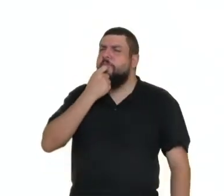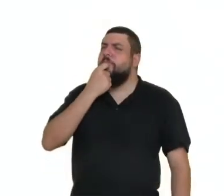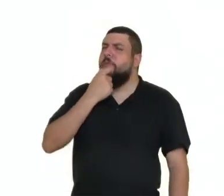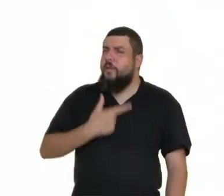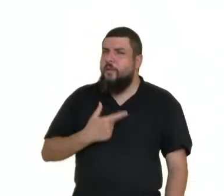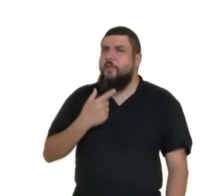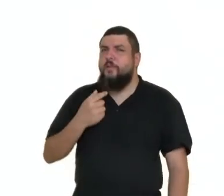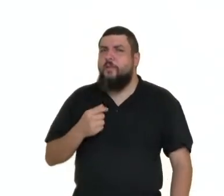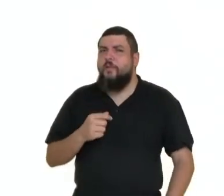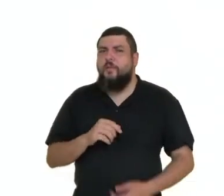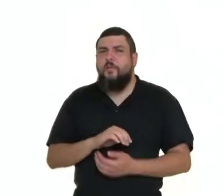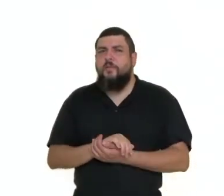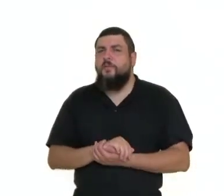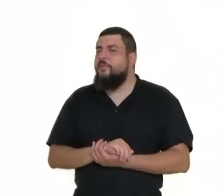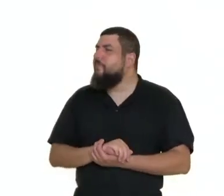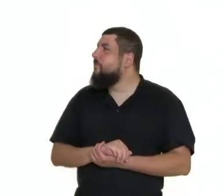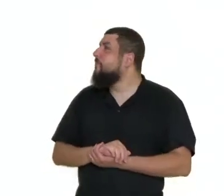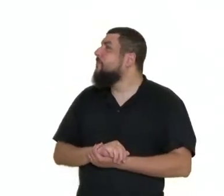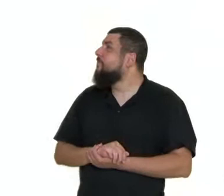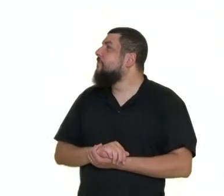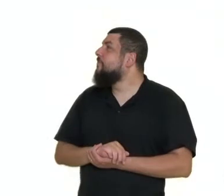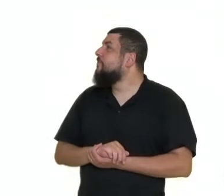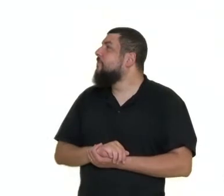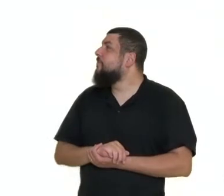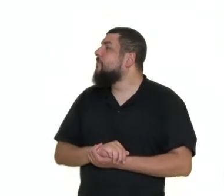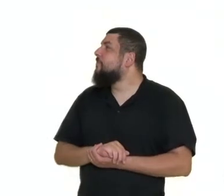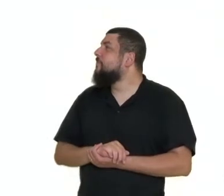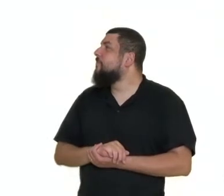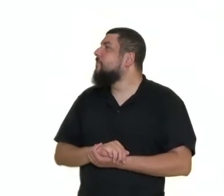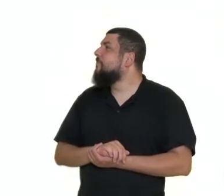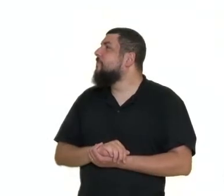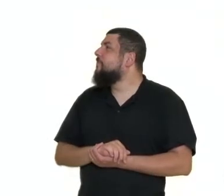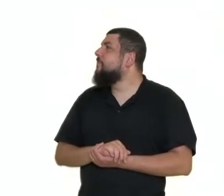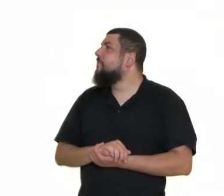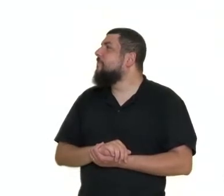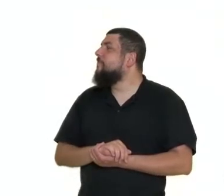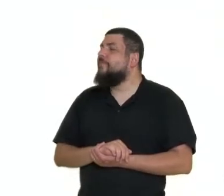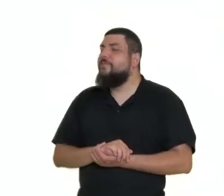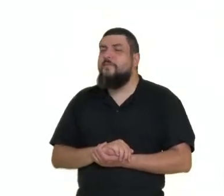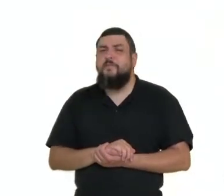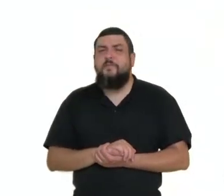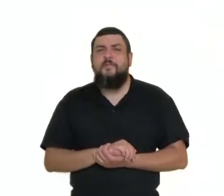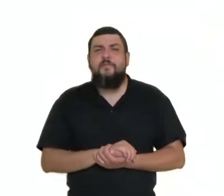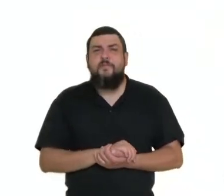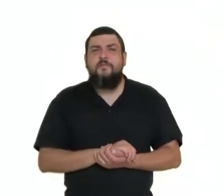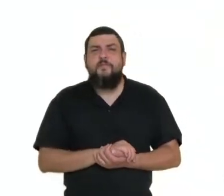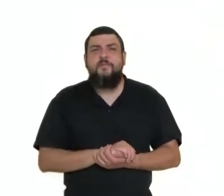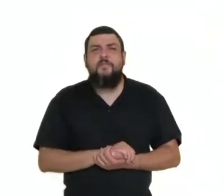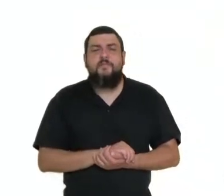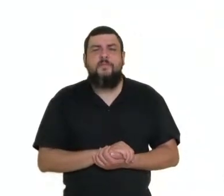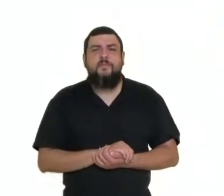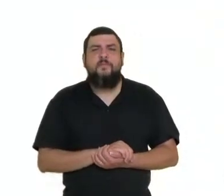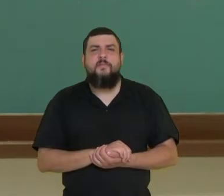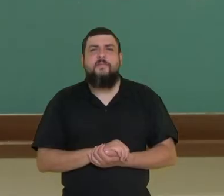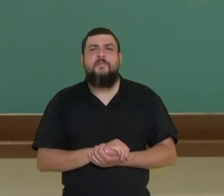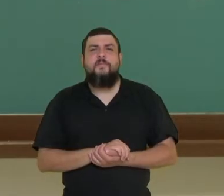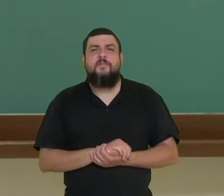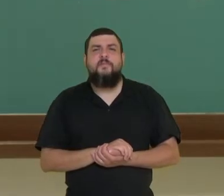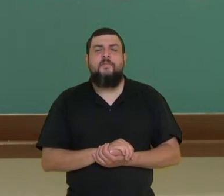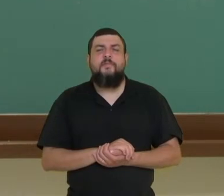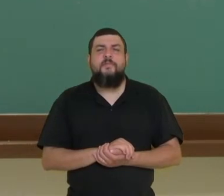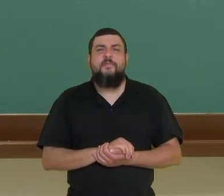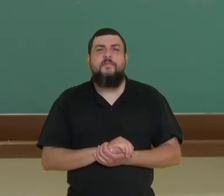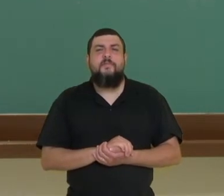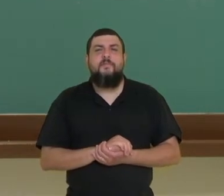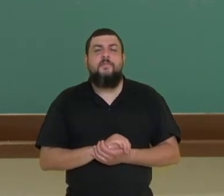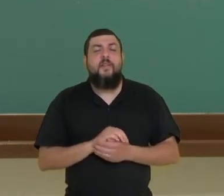né? Ó, listo, muchachos, ou seja, pronto, né? Un año más de contrato, ou seja, por fim, ele que